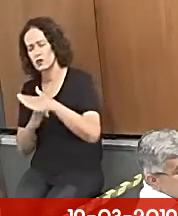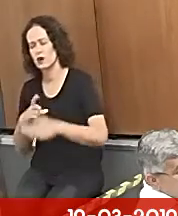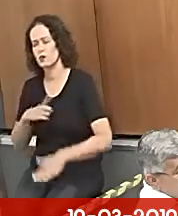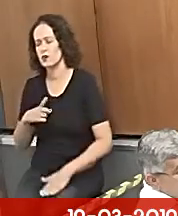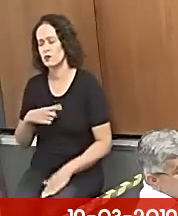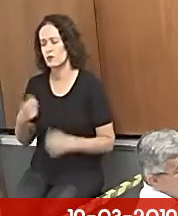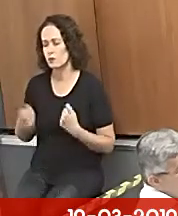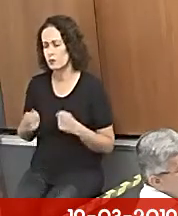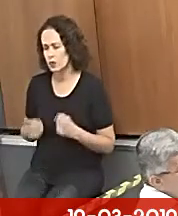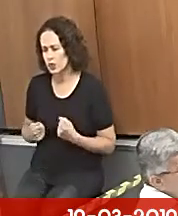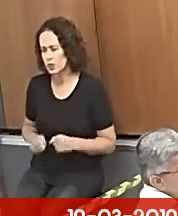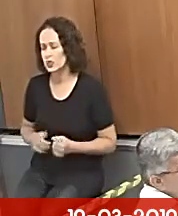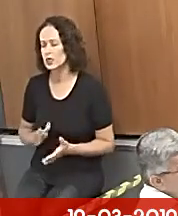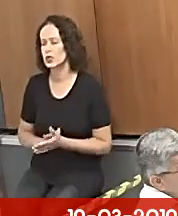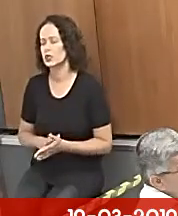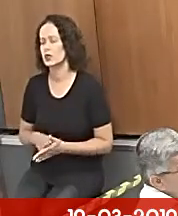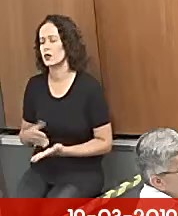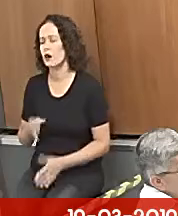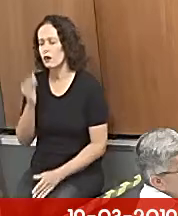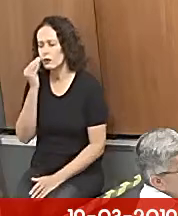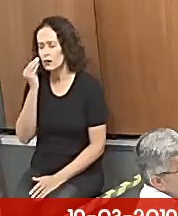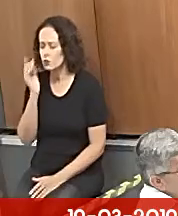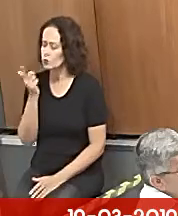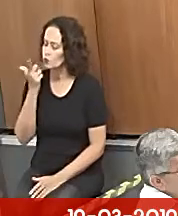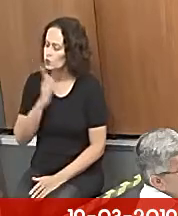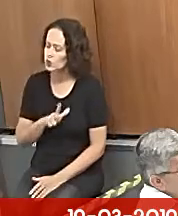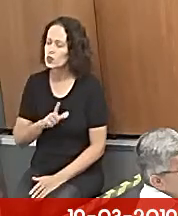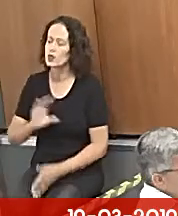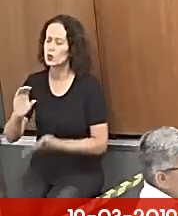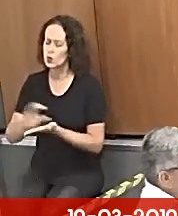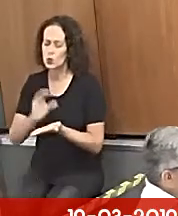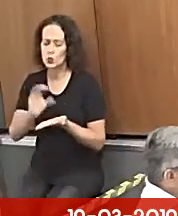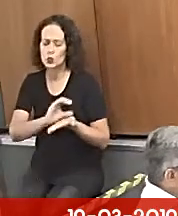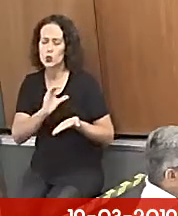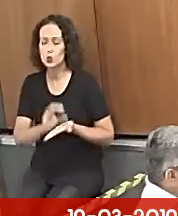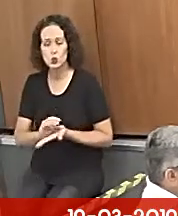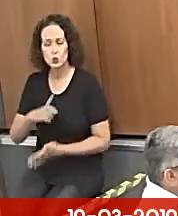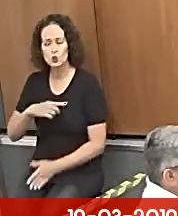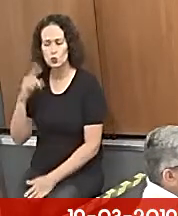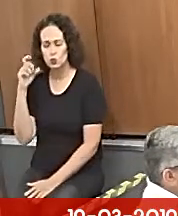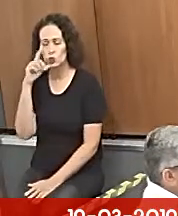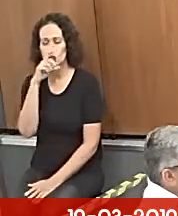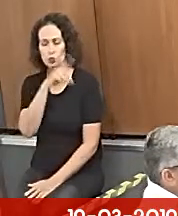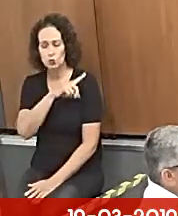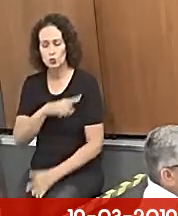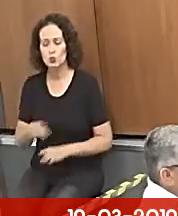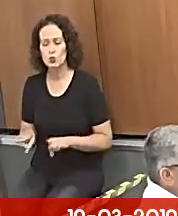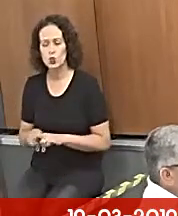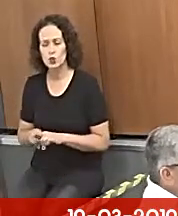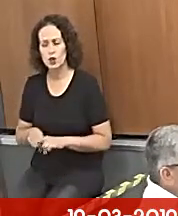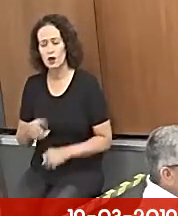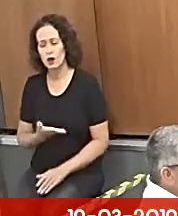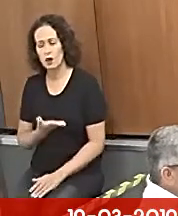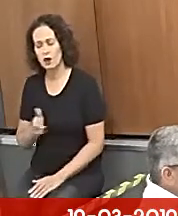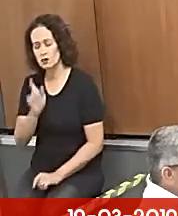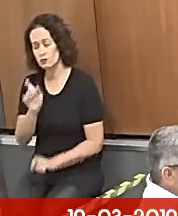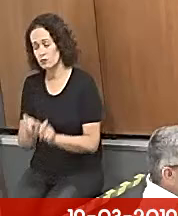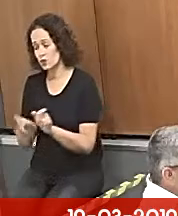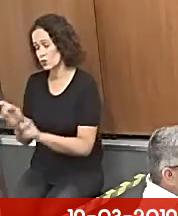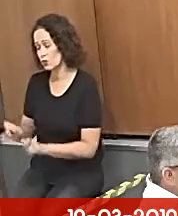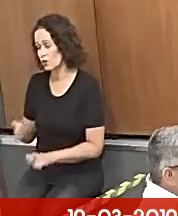também está com muita dificuldade nessa captação de recurso e esse usuário que tenha garantia do direito